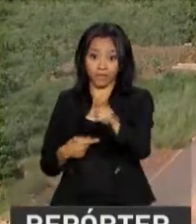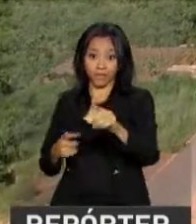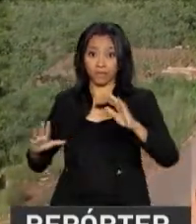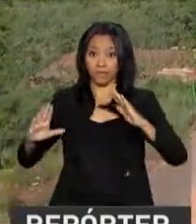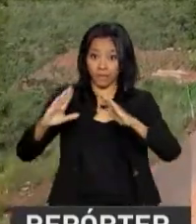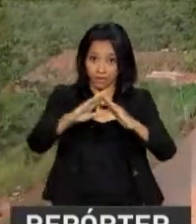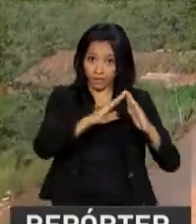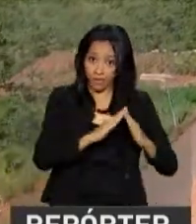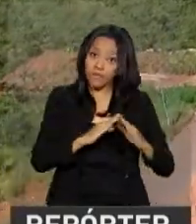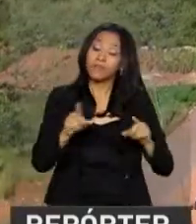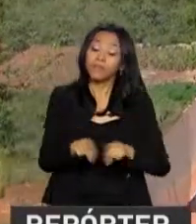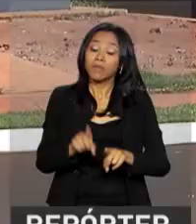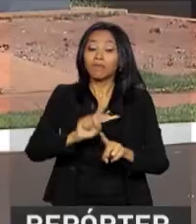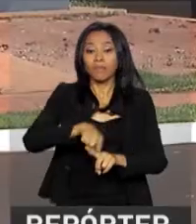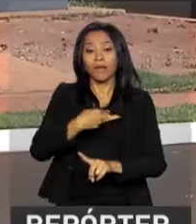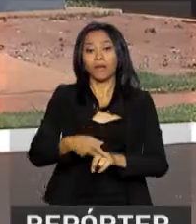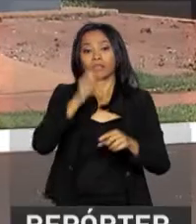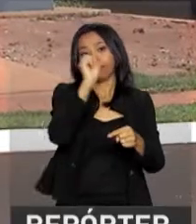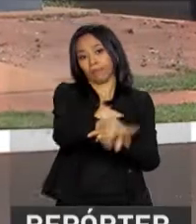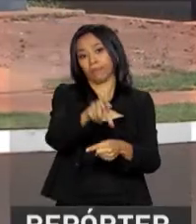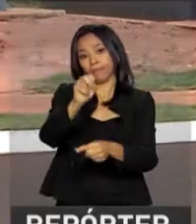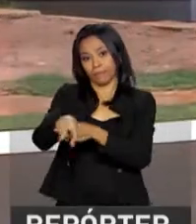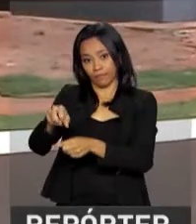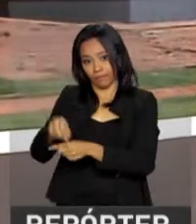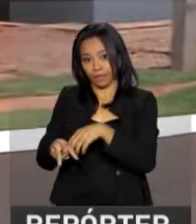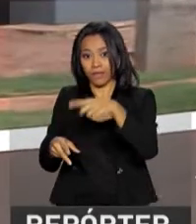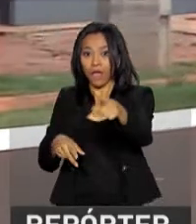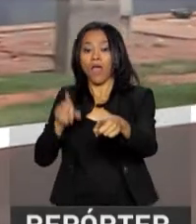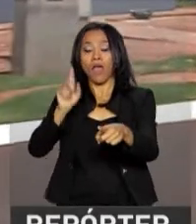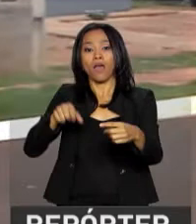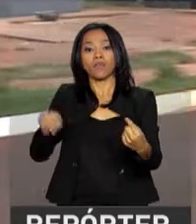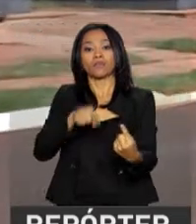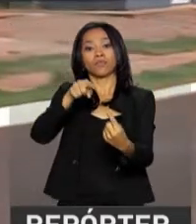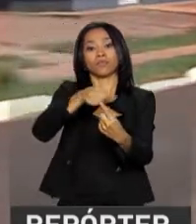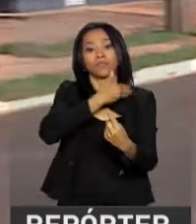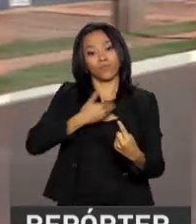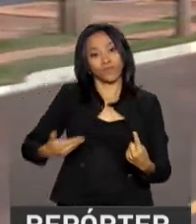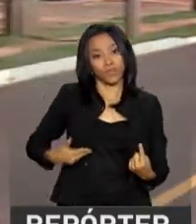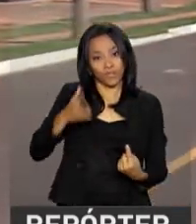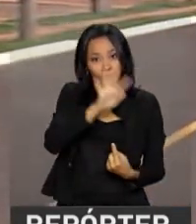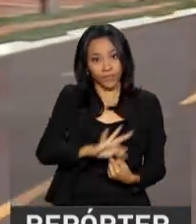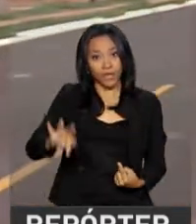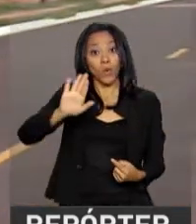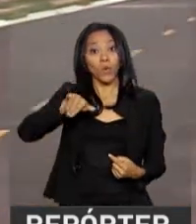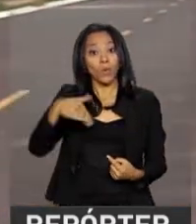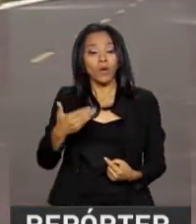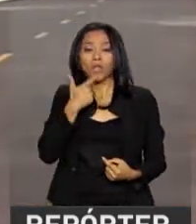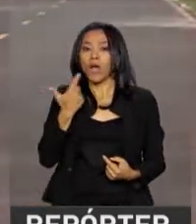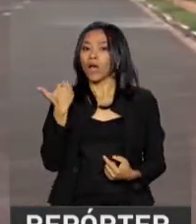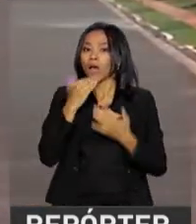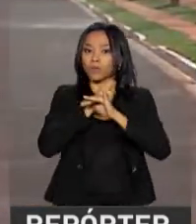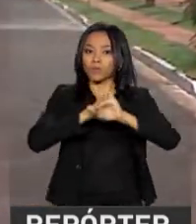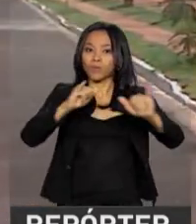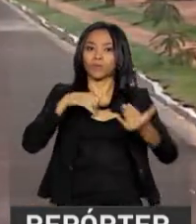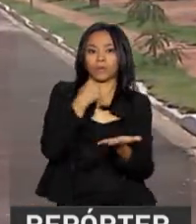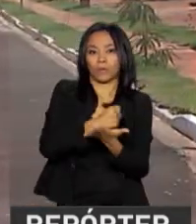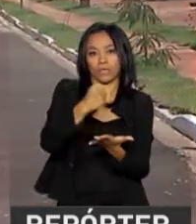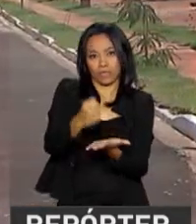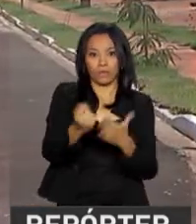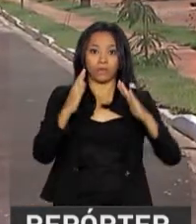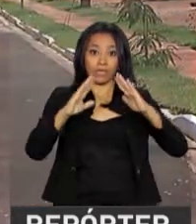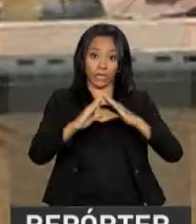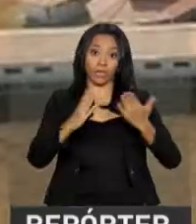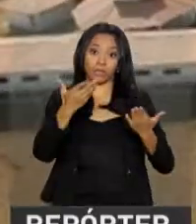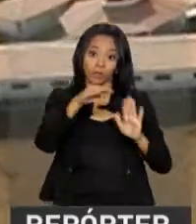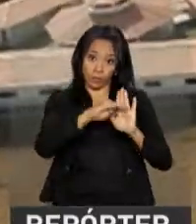emprego para os brasileiros é o que pretende o governo federal lançará as metas de contratações para este ano do programa minha casa minha